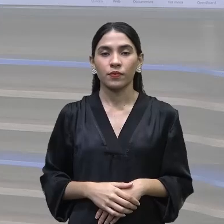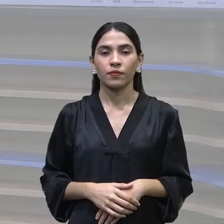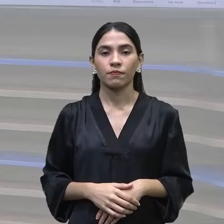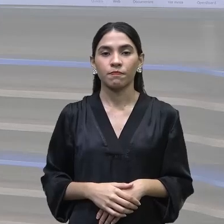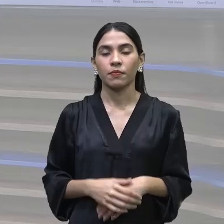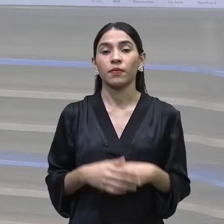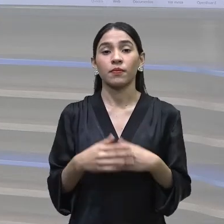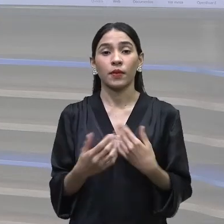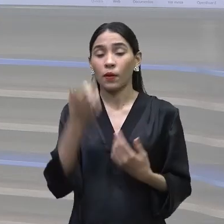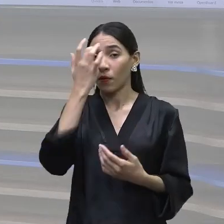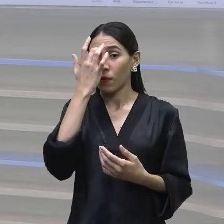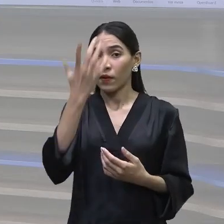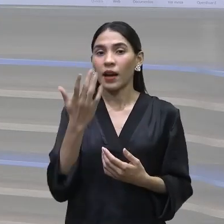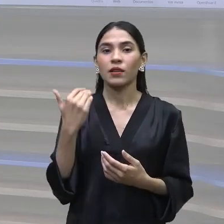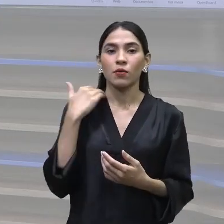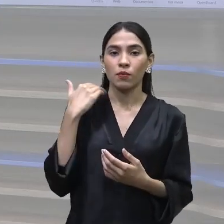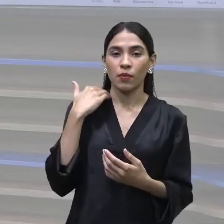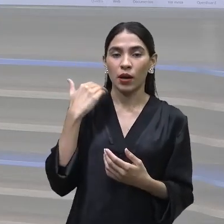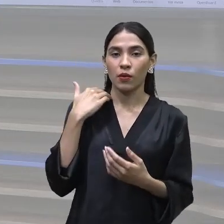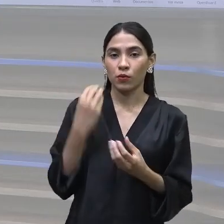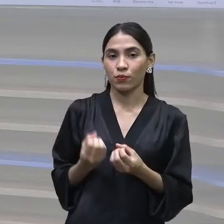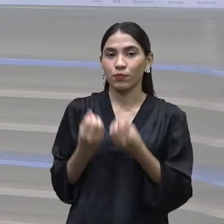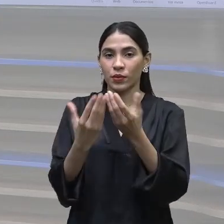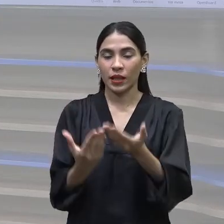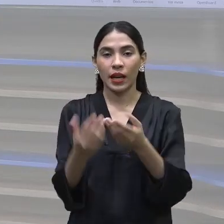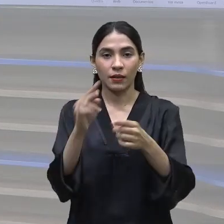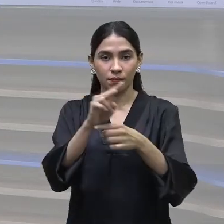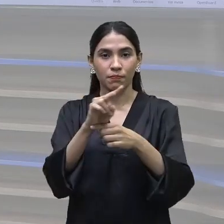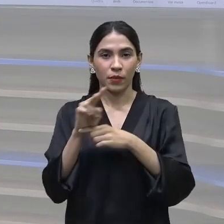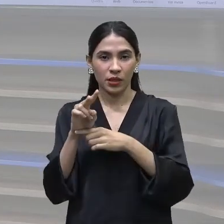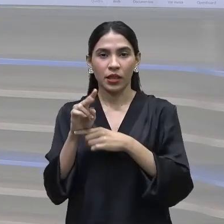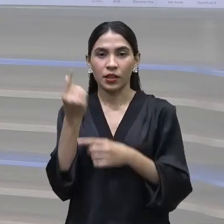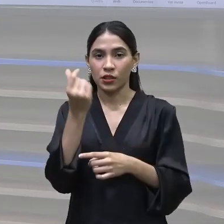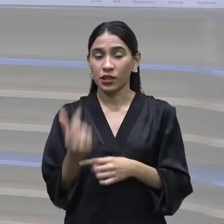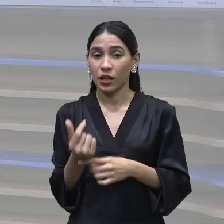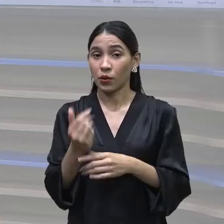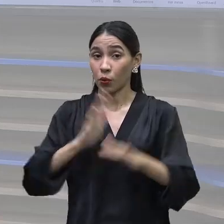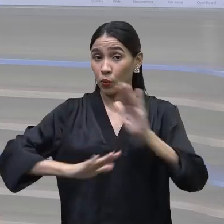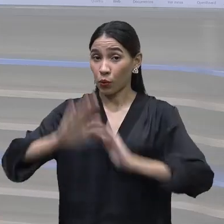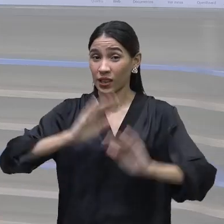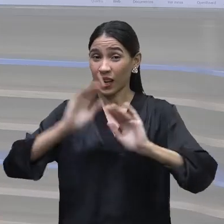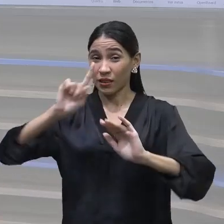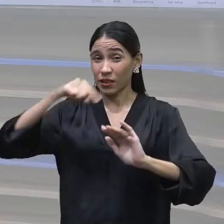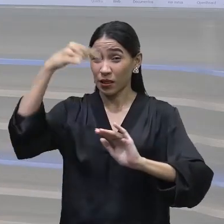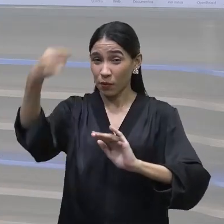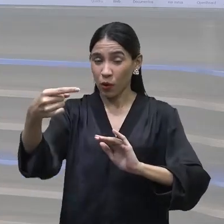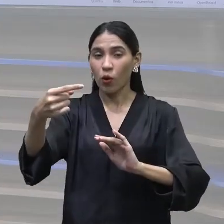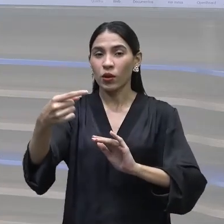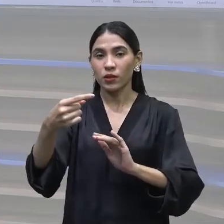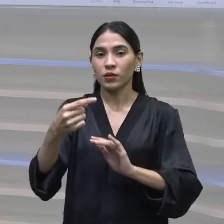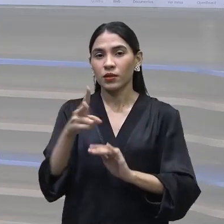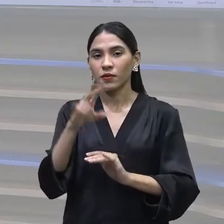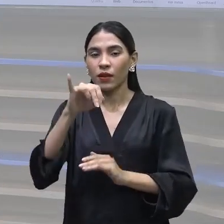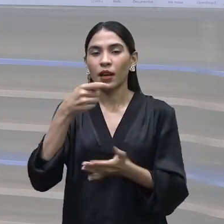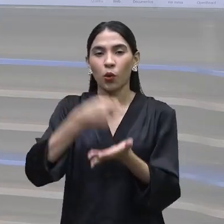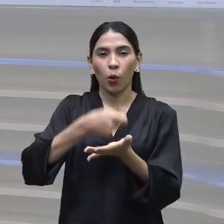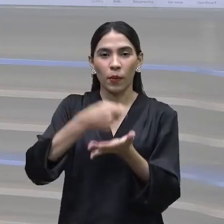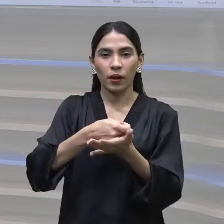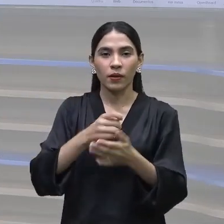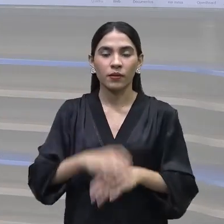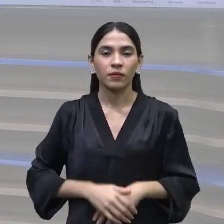essa facilidade que o banco te dá, muito cuidado porque ele vai te cobrar lá na frente, tá bom? Então, esse